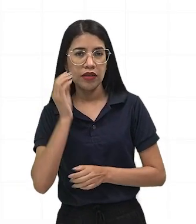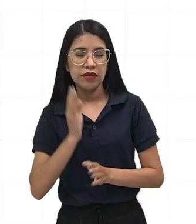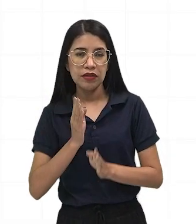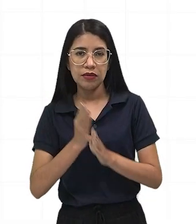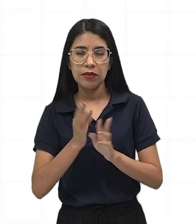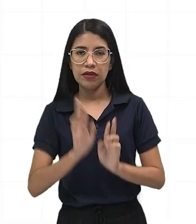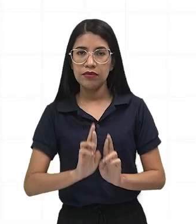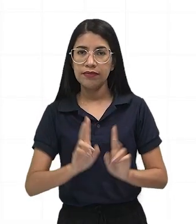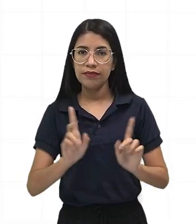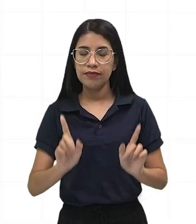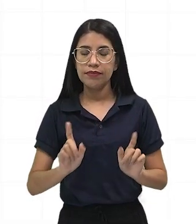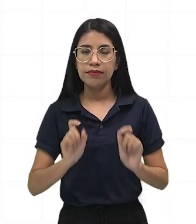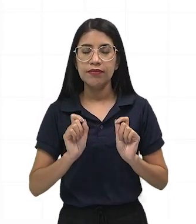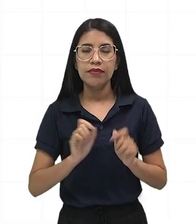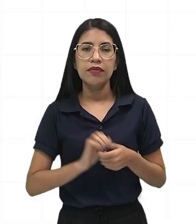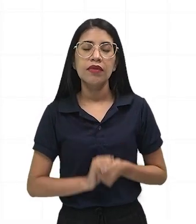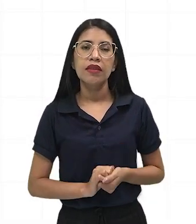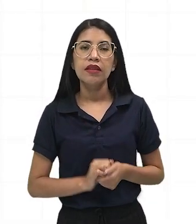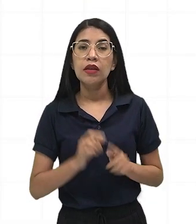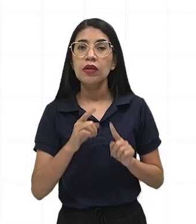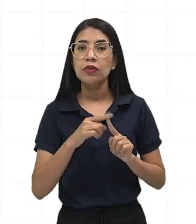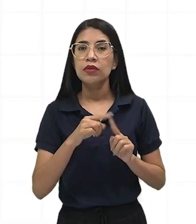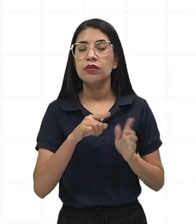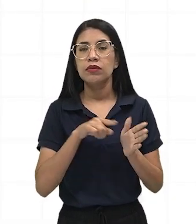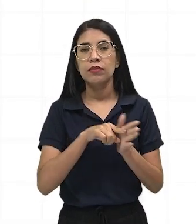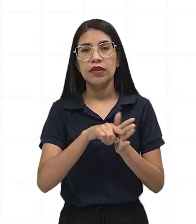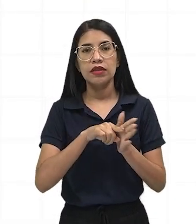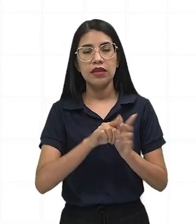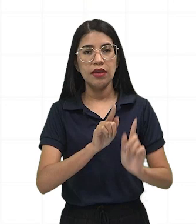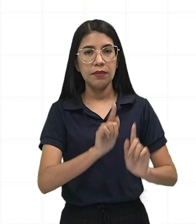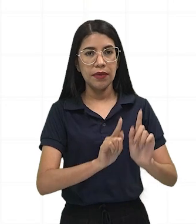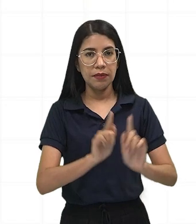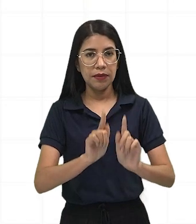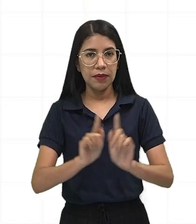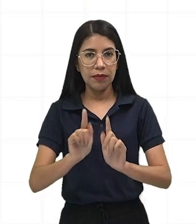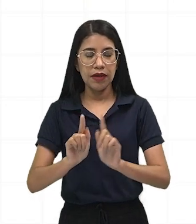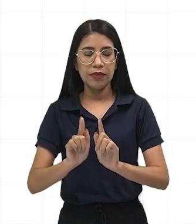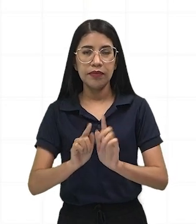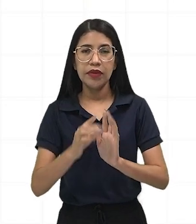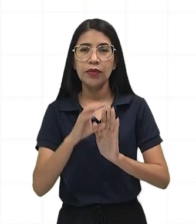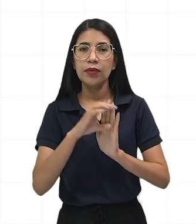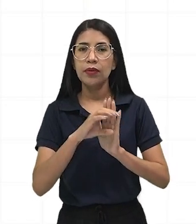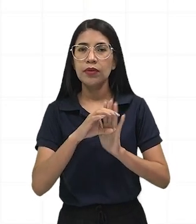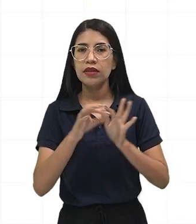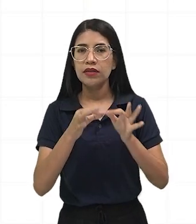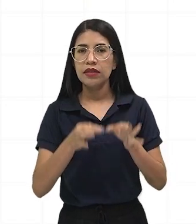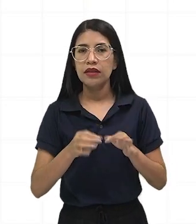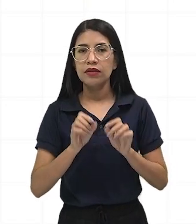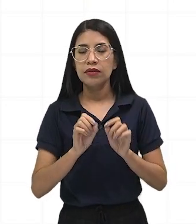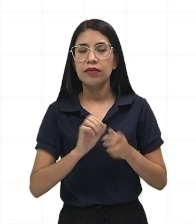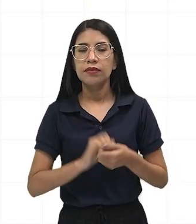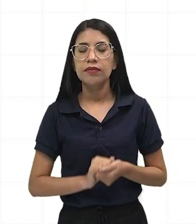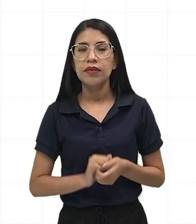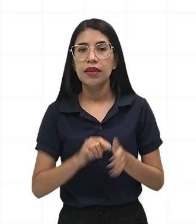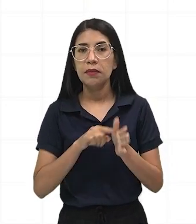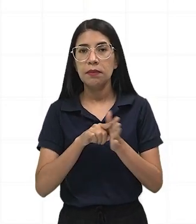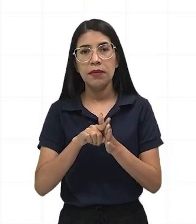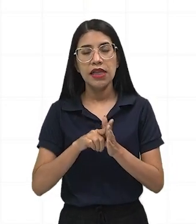agora, Será uma pesquisa censitária. Olha a definição. Em uma